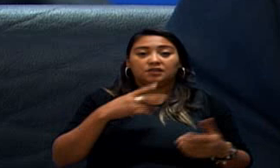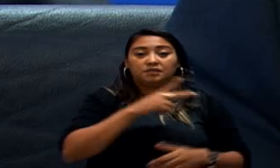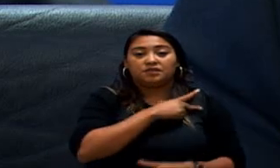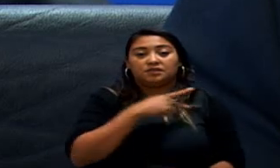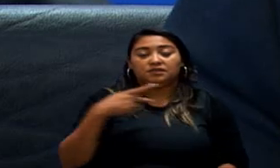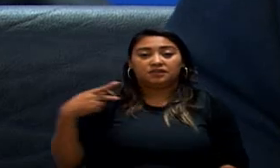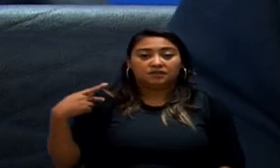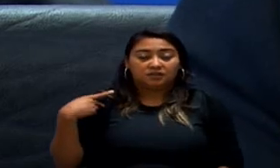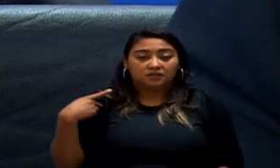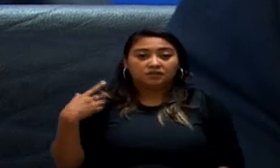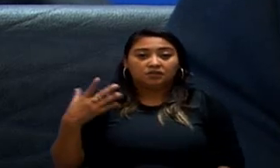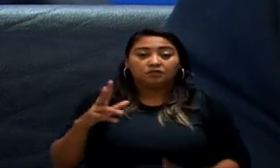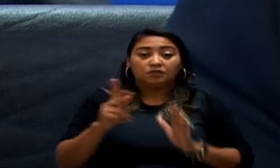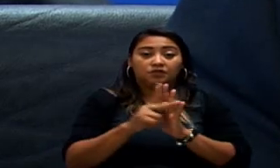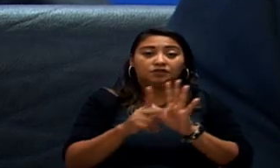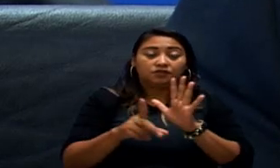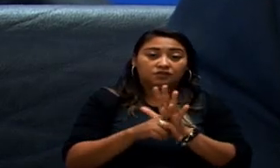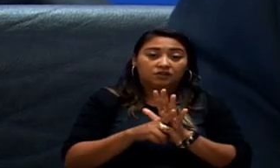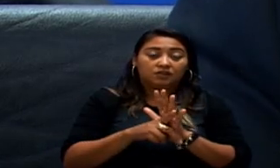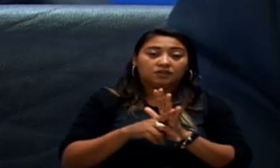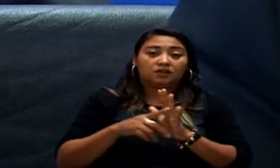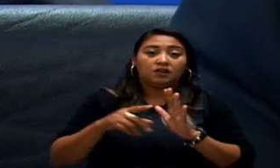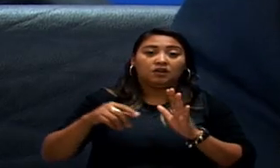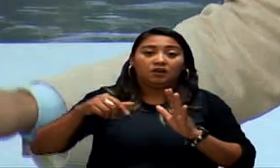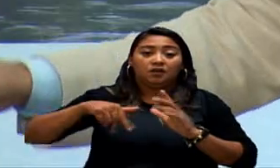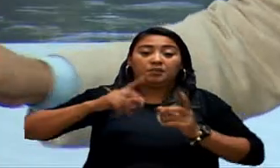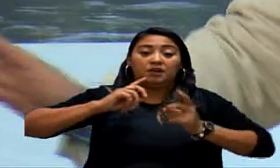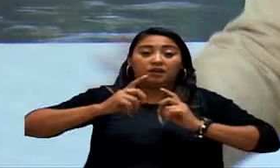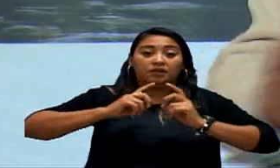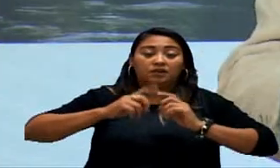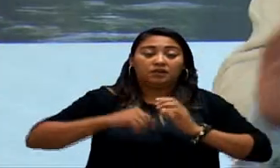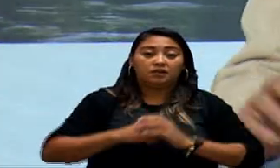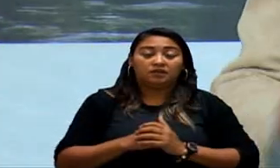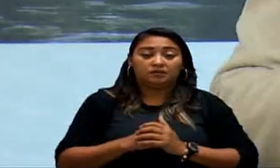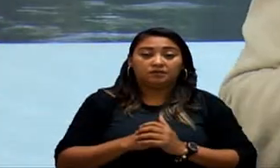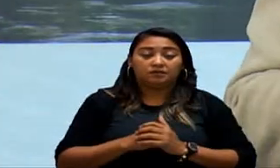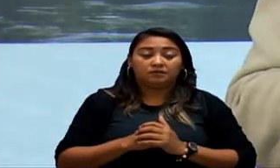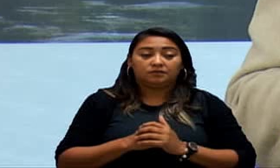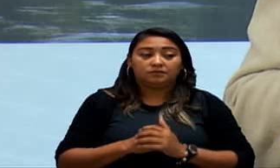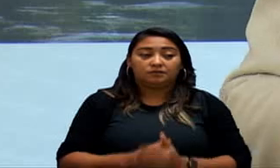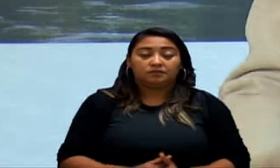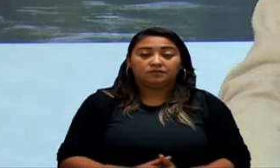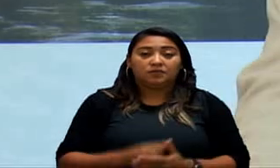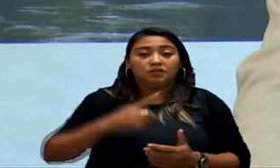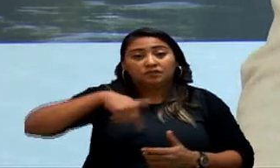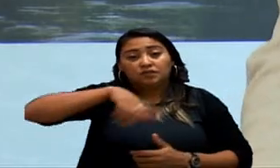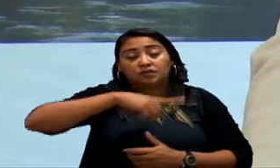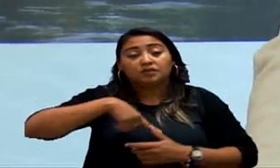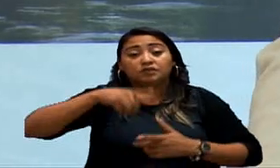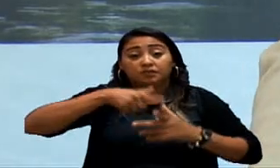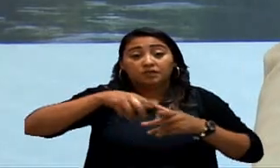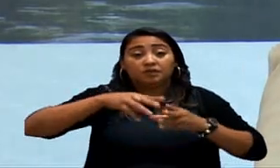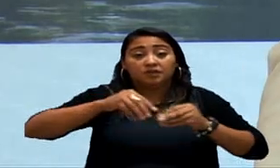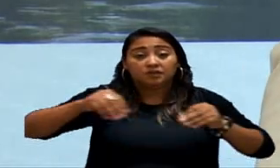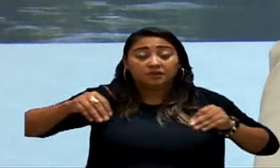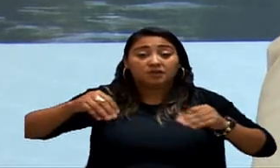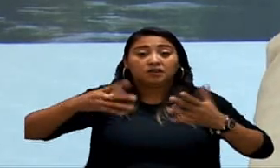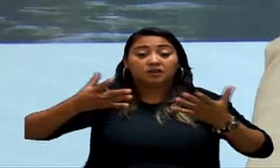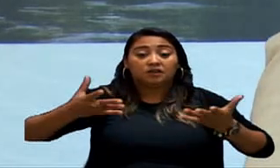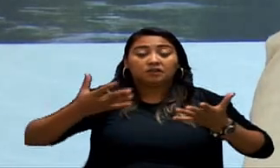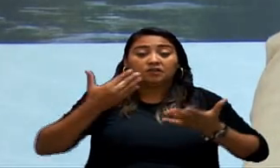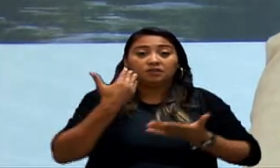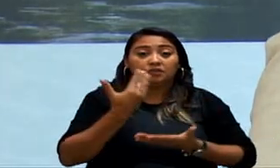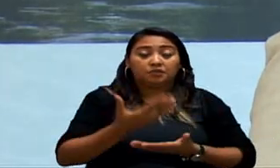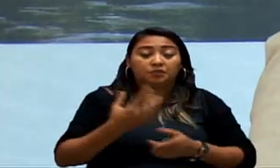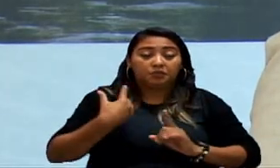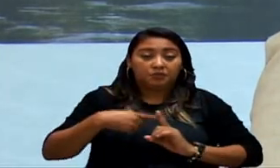presidente que esse projeto viesse em uma extraordinária. Na extraordinária, agora que eu vou falar com o presidente. Para que a gente resolvesse isso de uma vez por toda, entendeu?